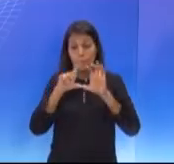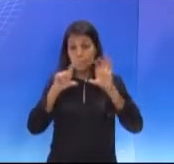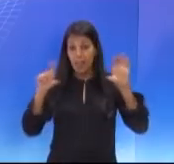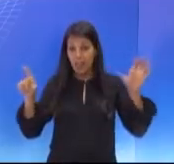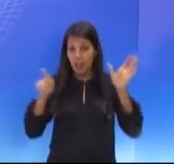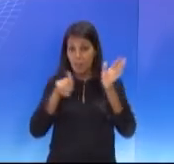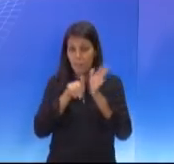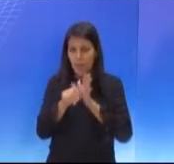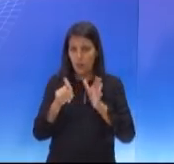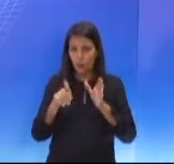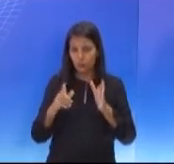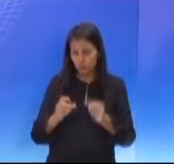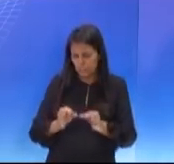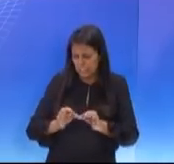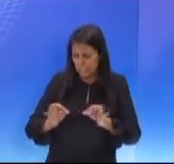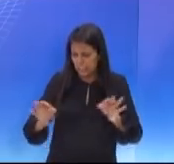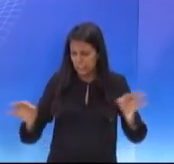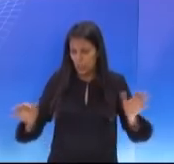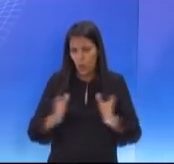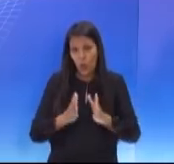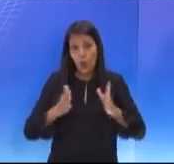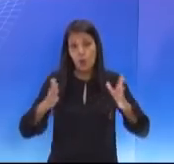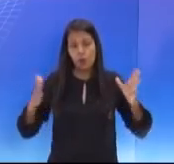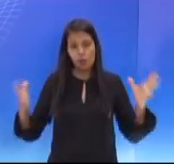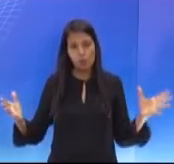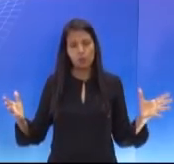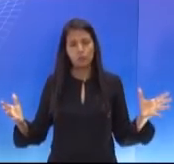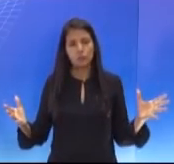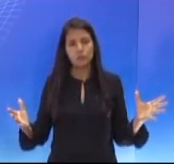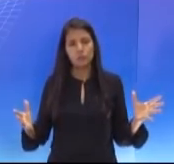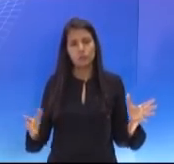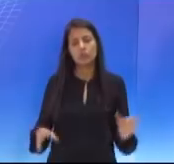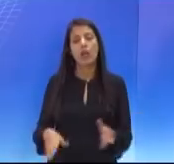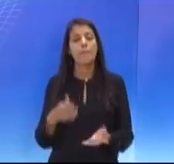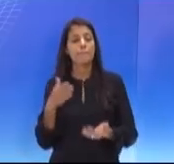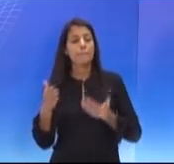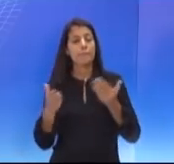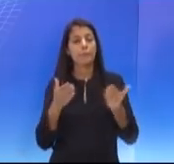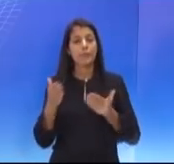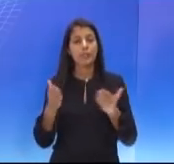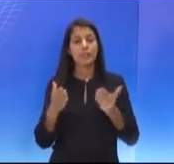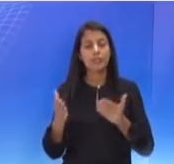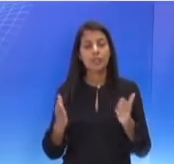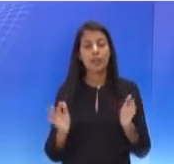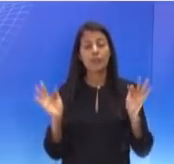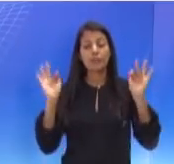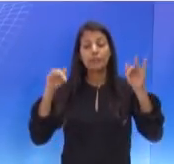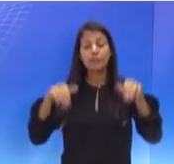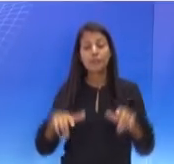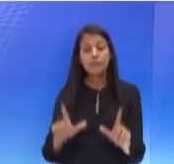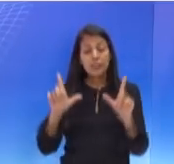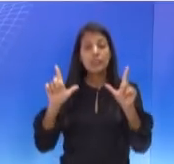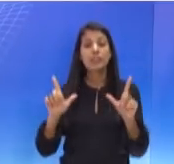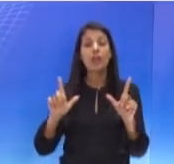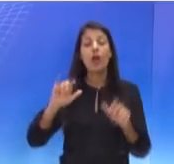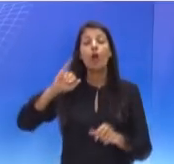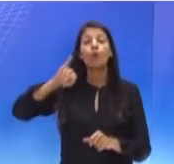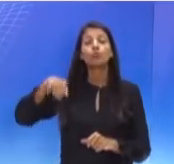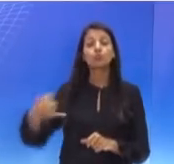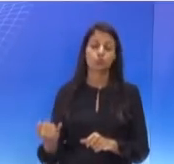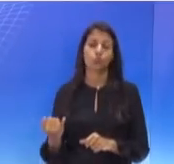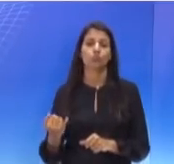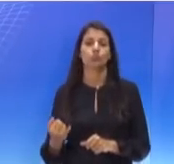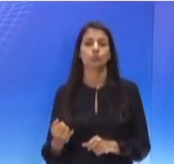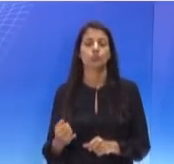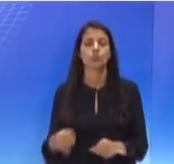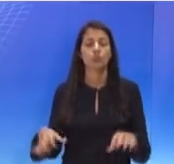numa multiplicação e com a fórmula de juros compostos. Bem prático mesmo. A questão 138,